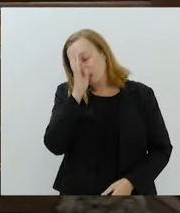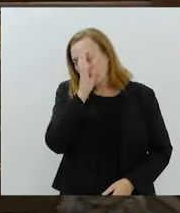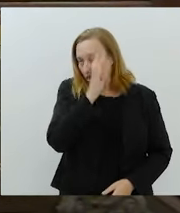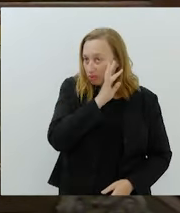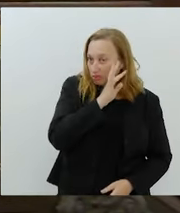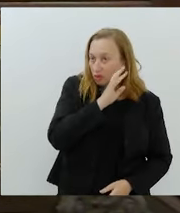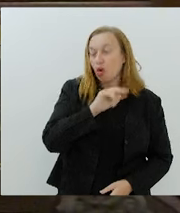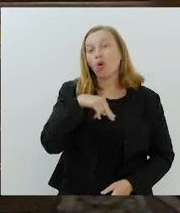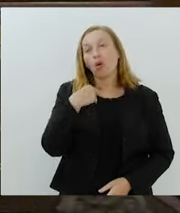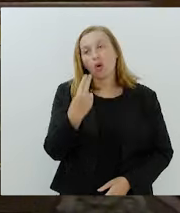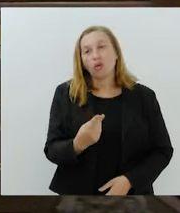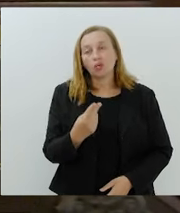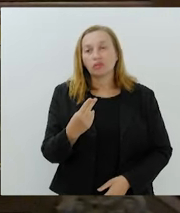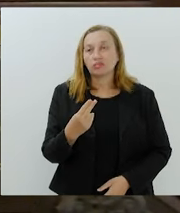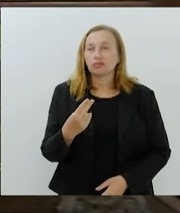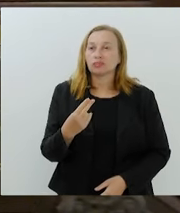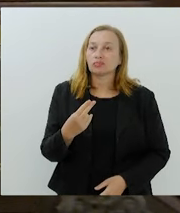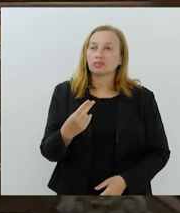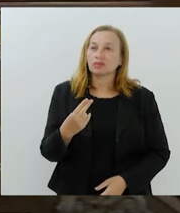ou